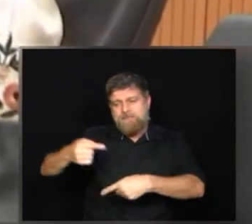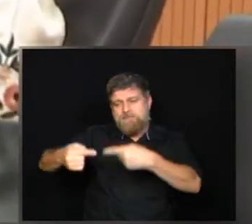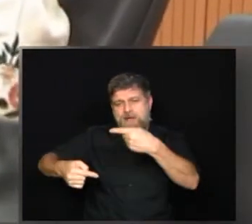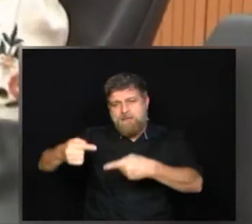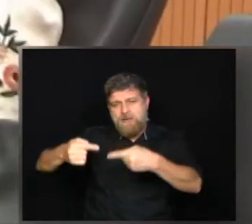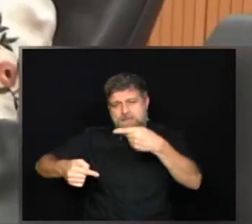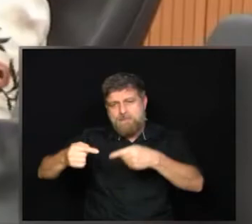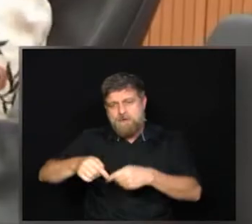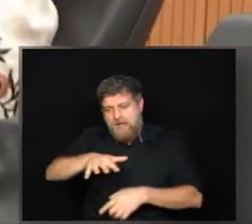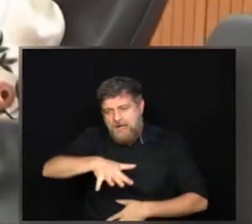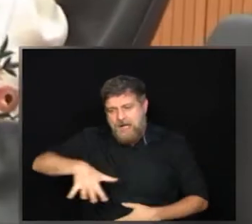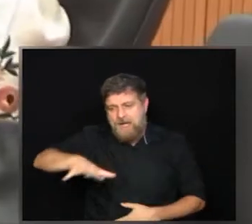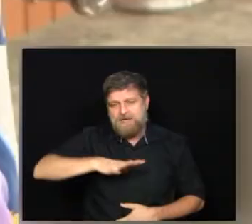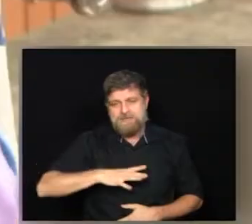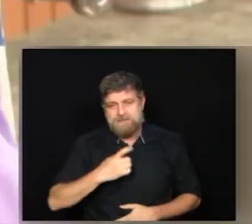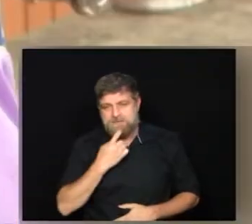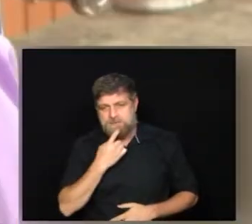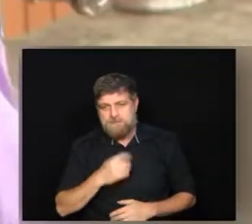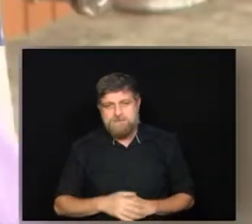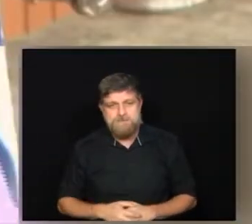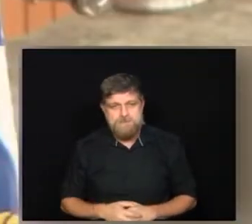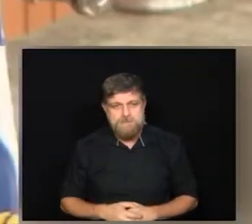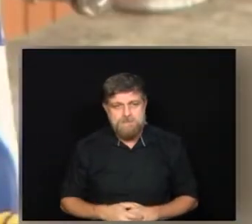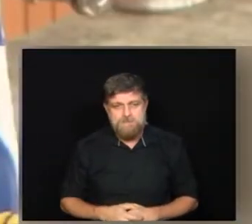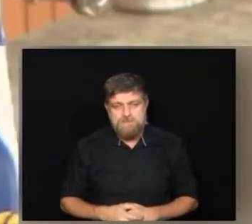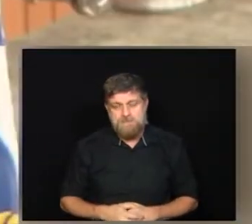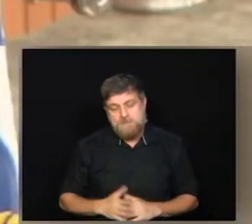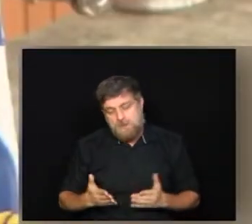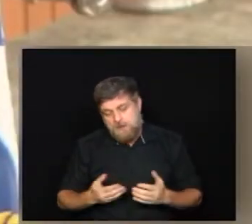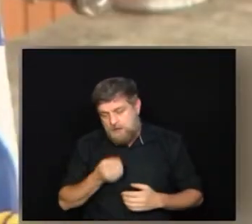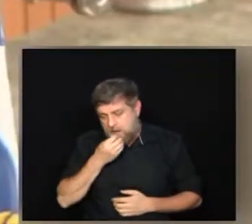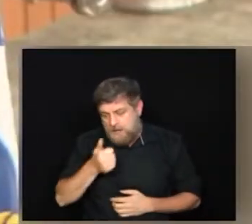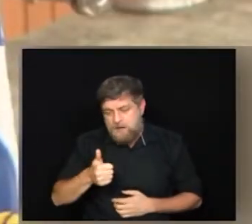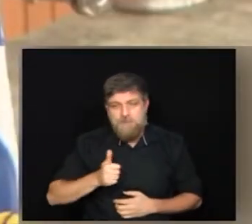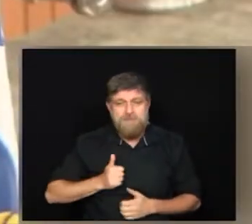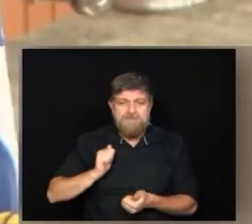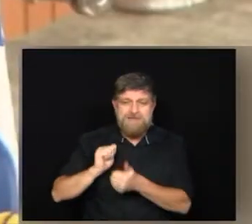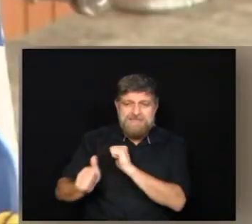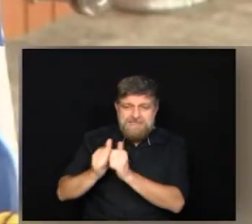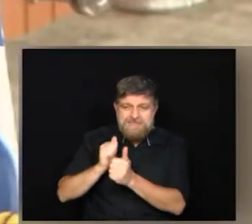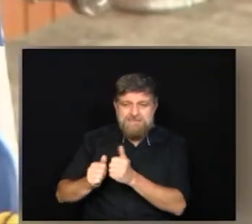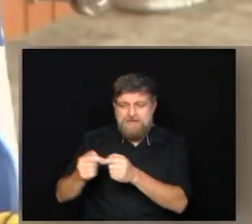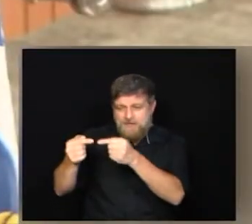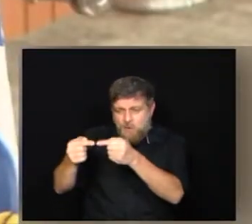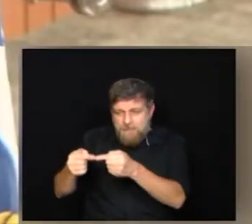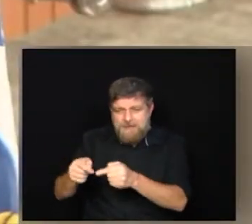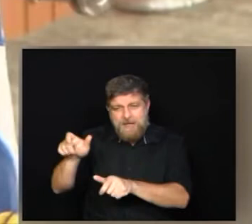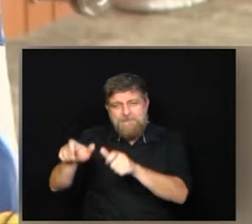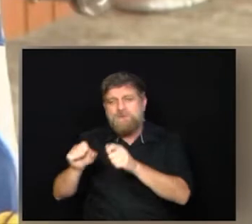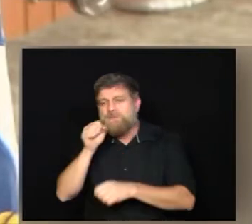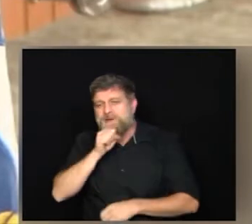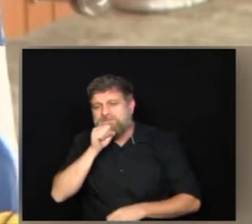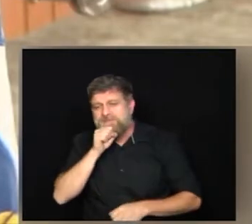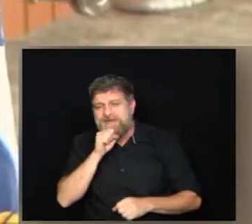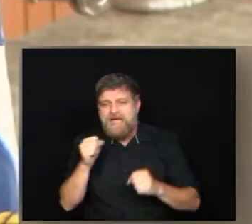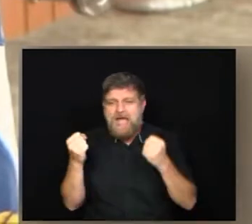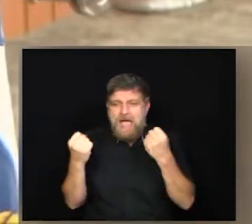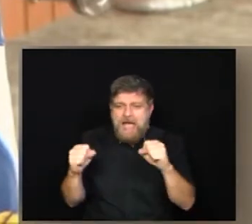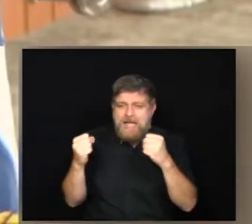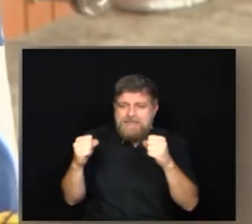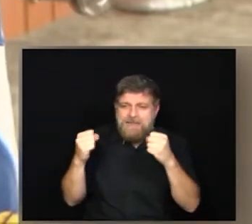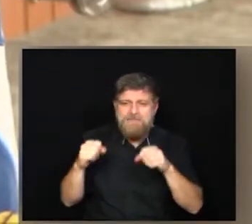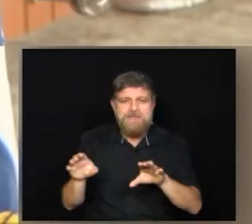se trabalhar aqui no município. Era bom se fizesse mais esportes para eles, mais